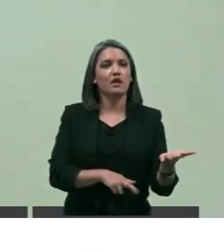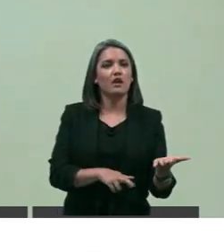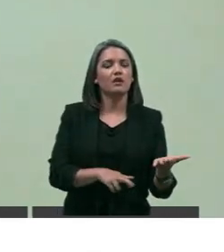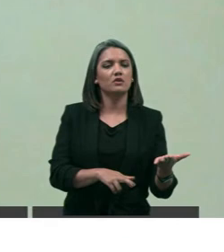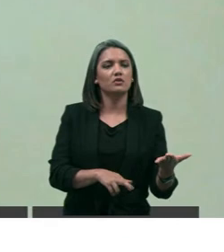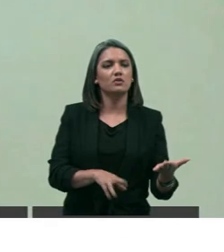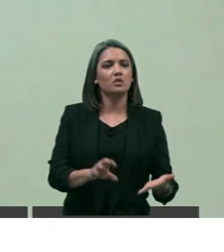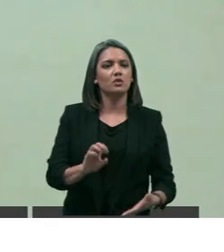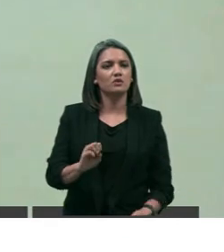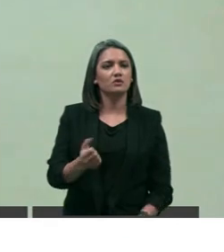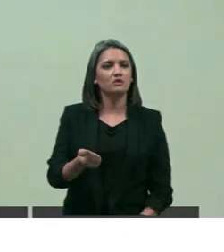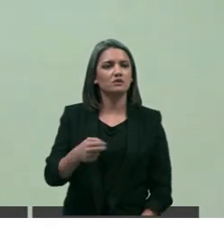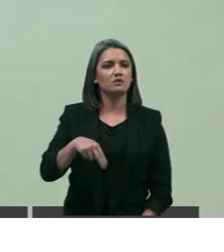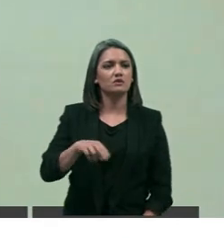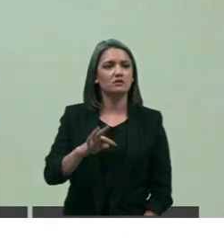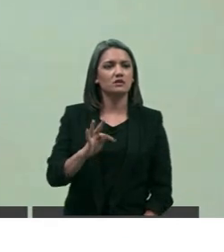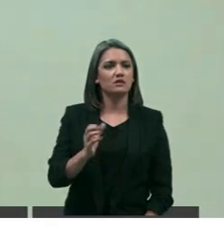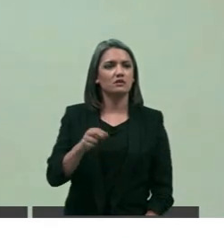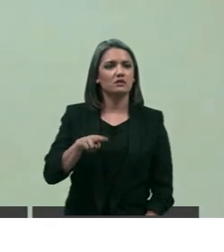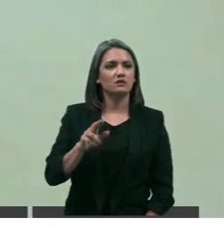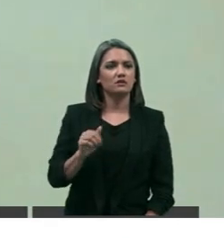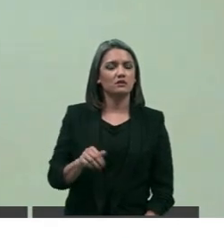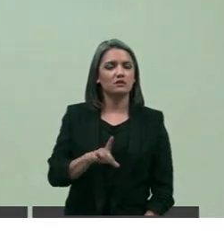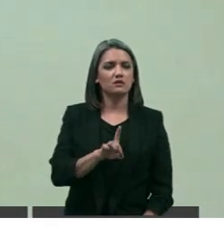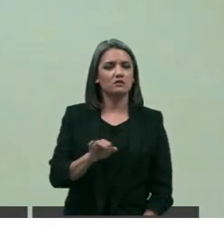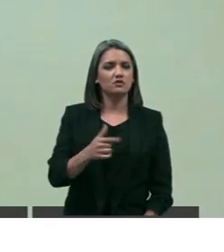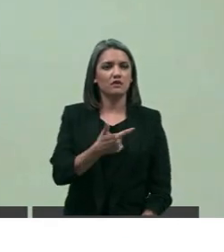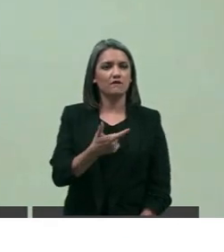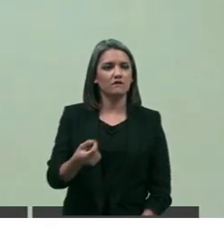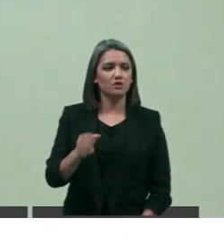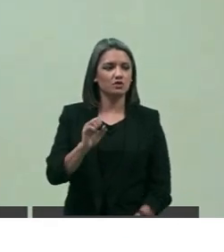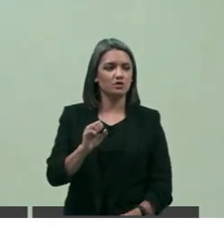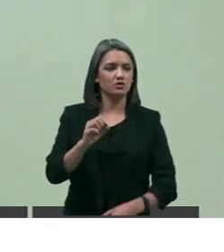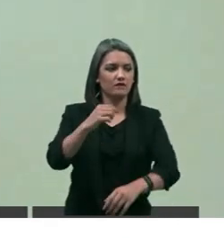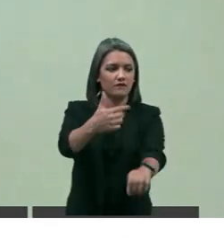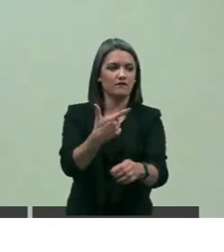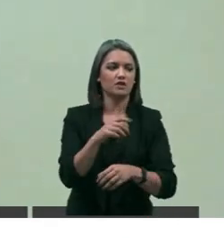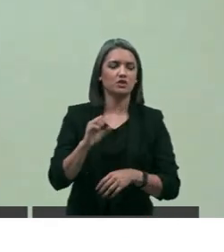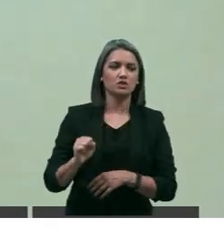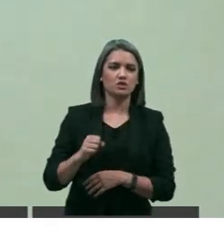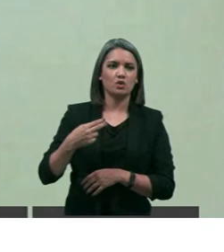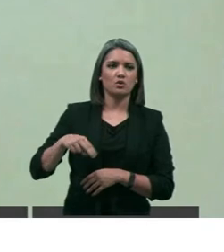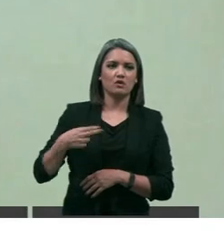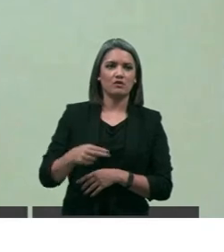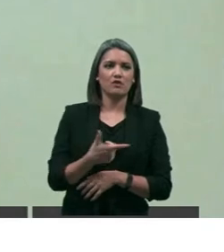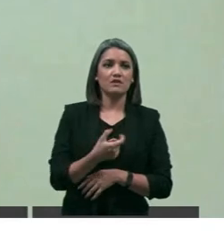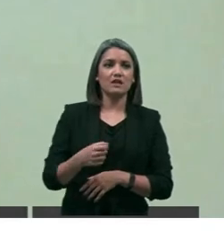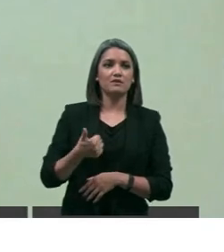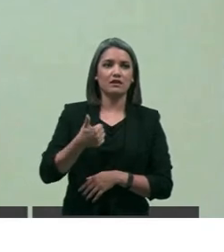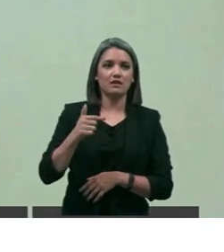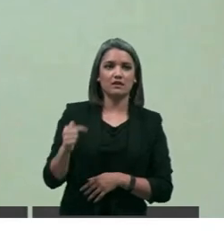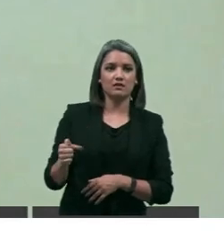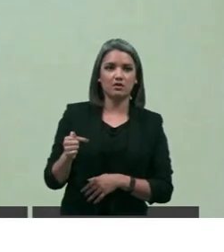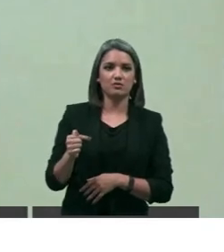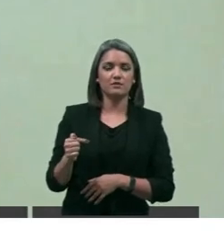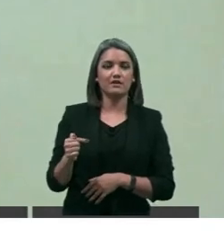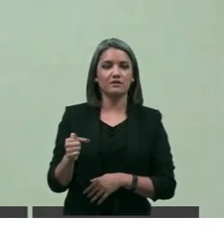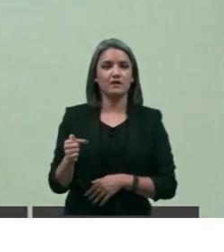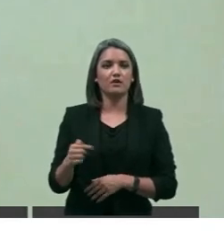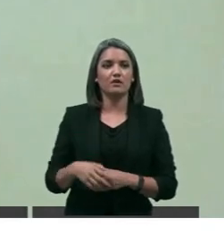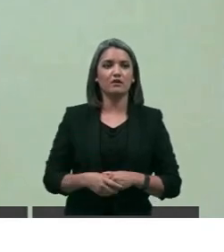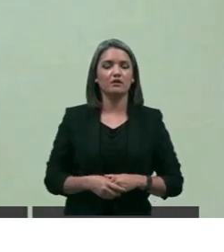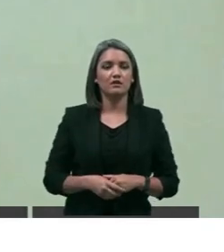Santana, em 28 de 11 de 2017, no PCA